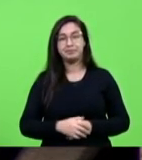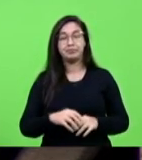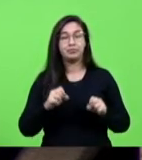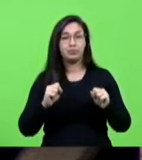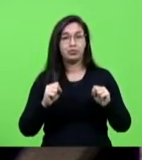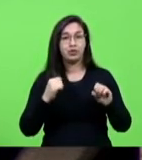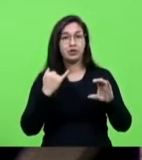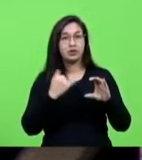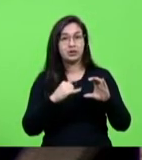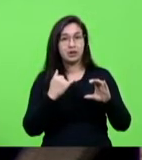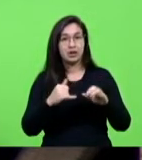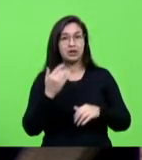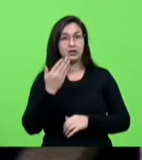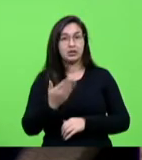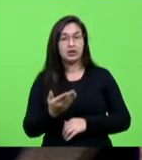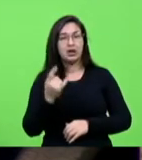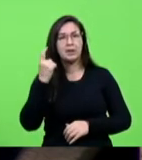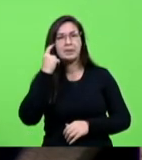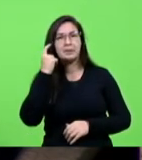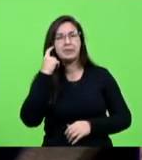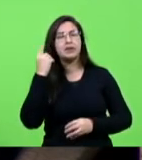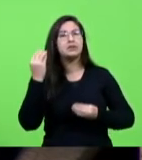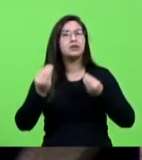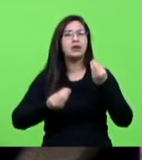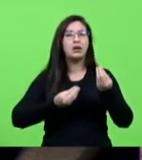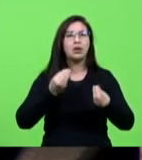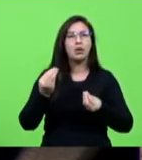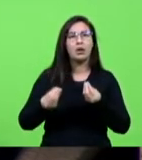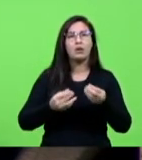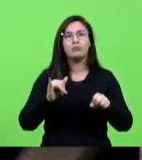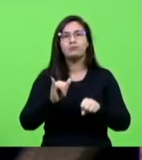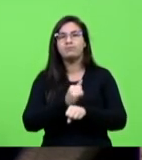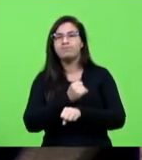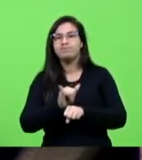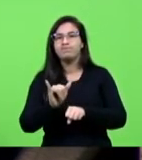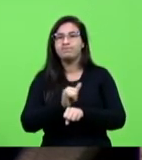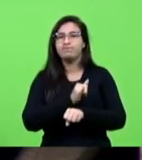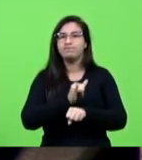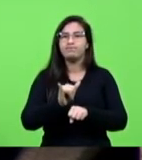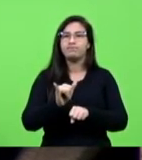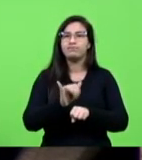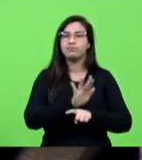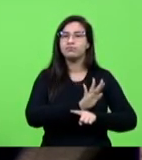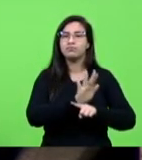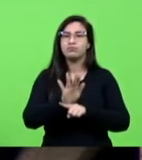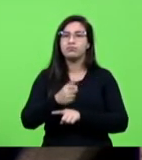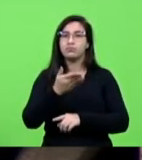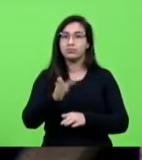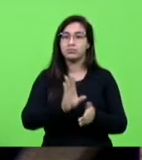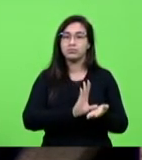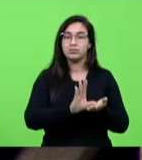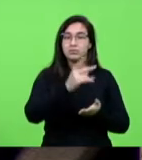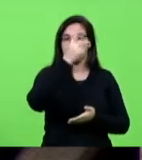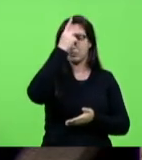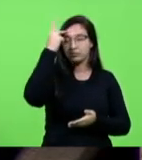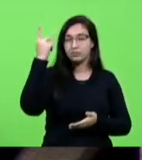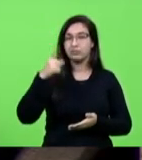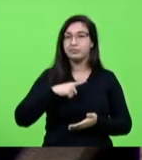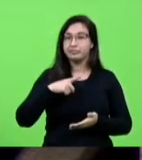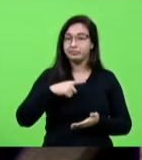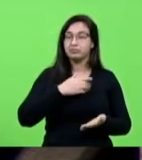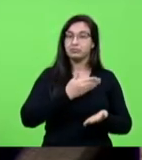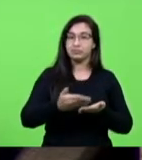também pensar em uma maneira de indenizar essas pessoas que tiveram tantas